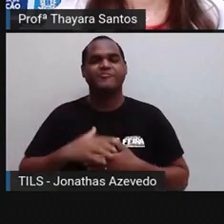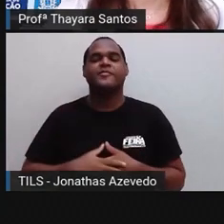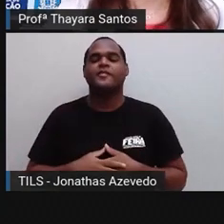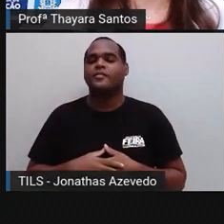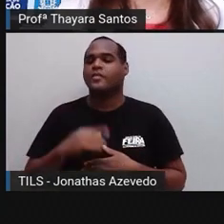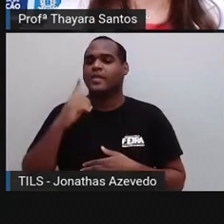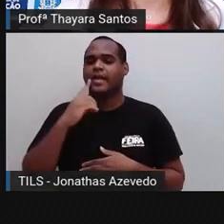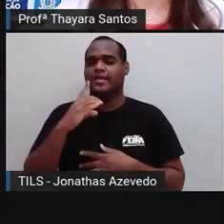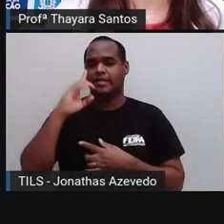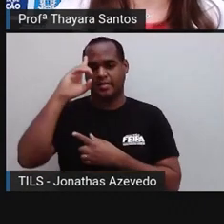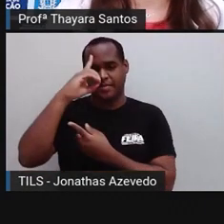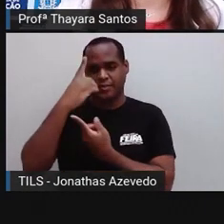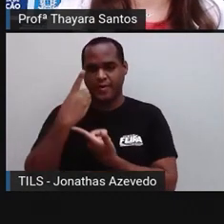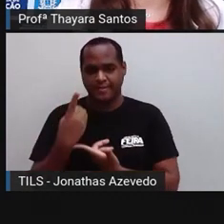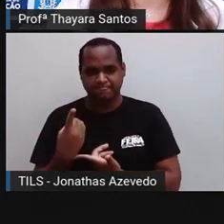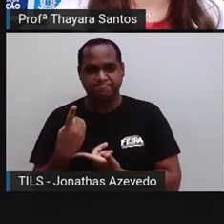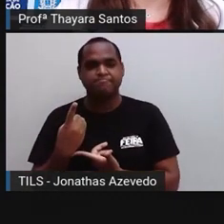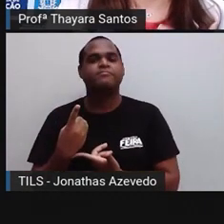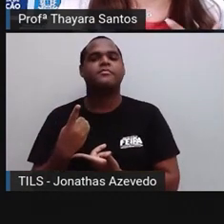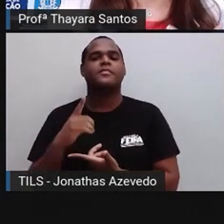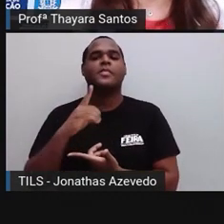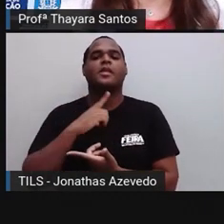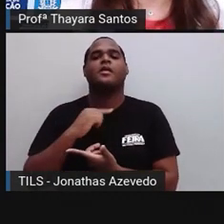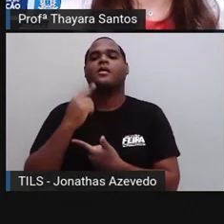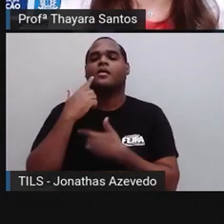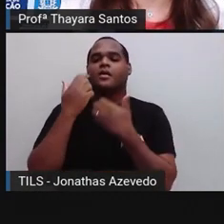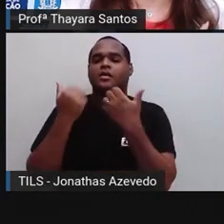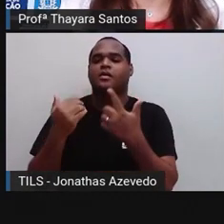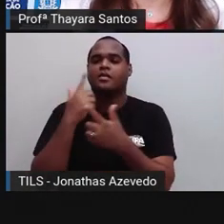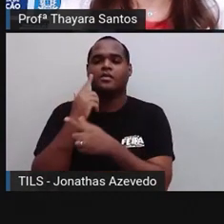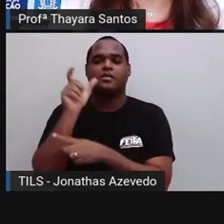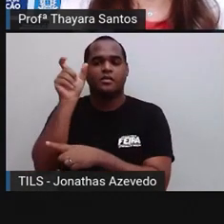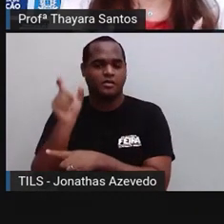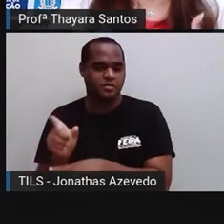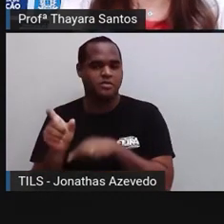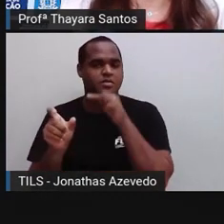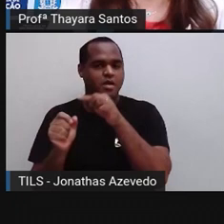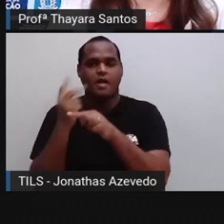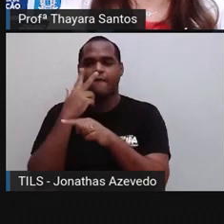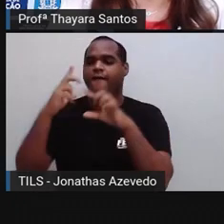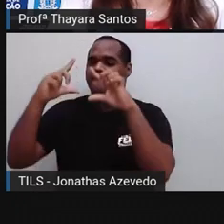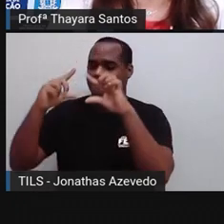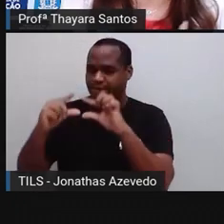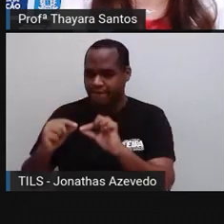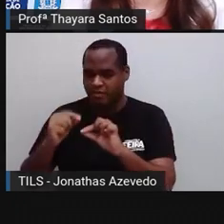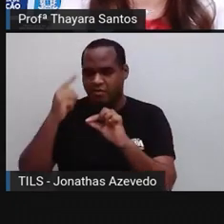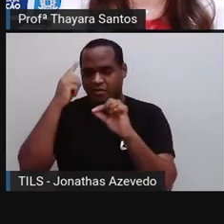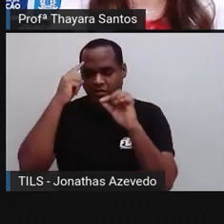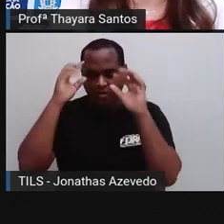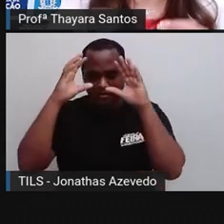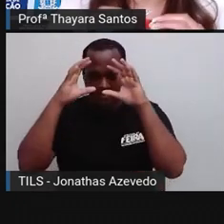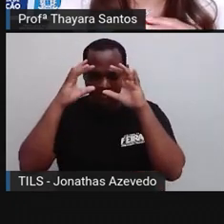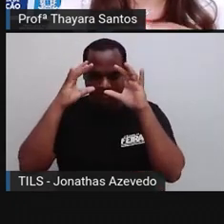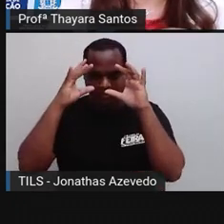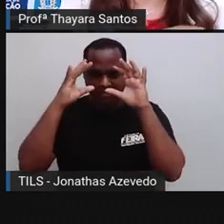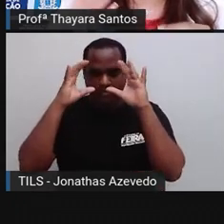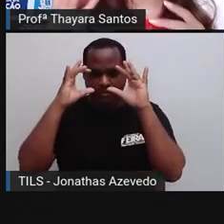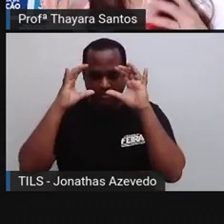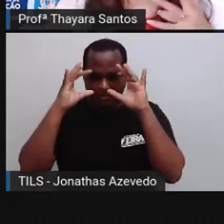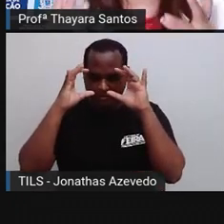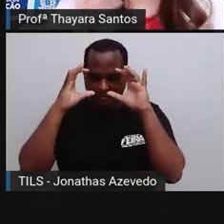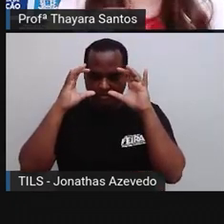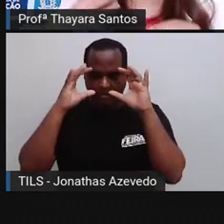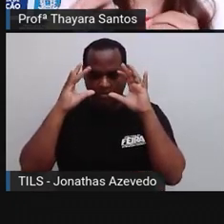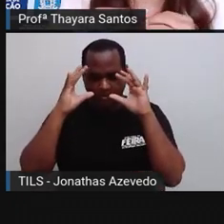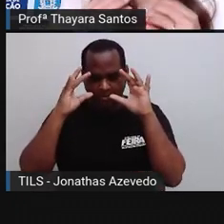As drogas que a gente chama de depressoras, elas têm a característica que é diminuir a atividade do nosso cérebro, deixando como